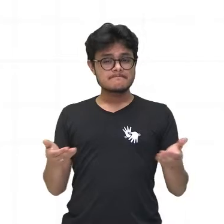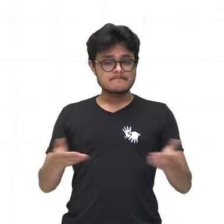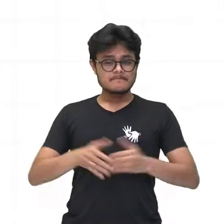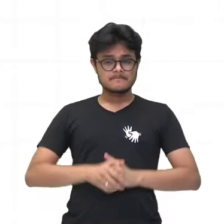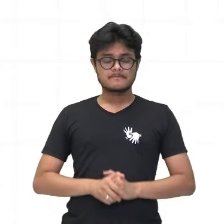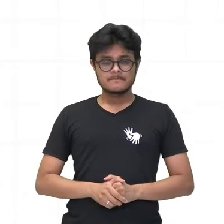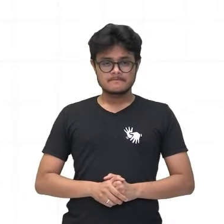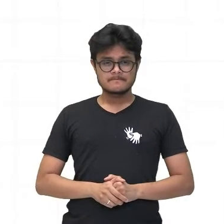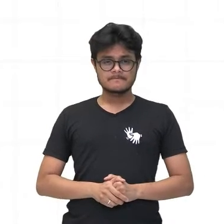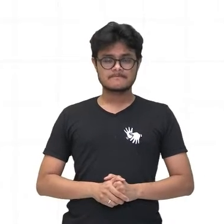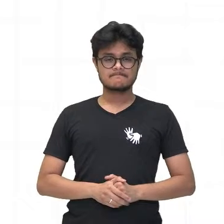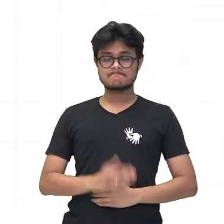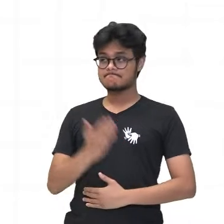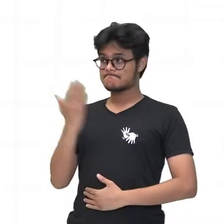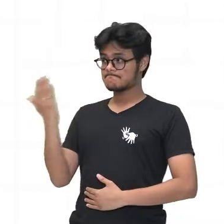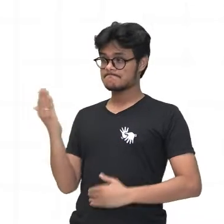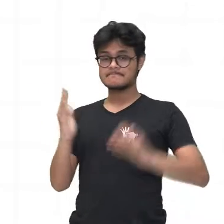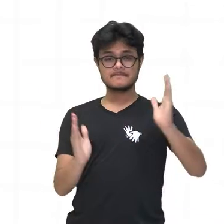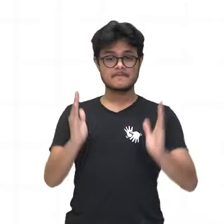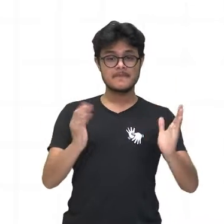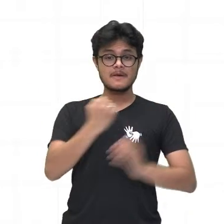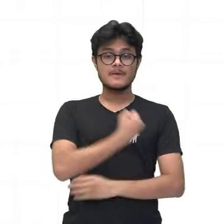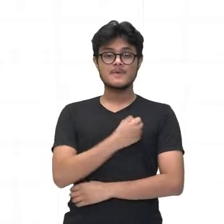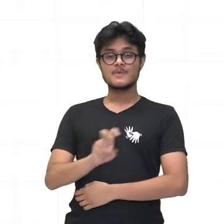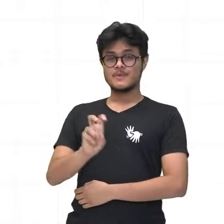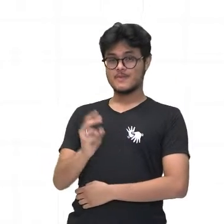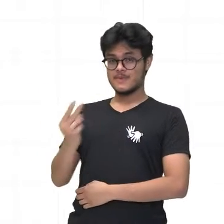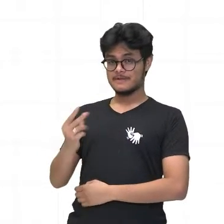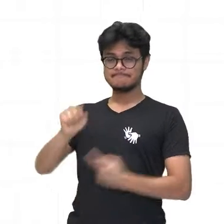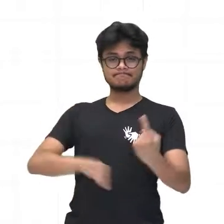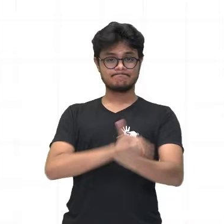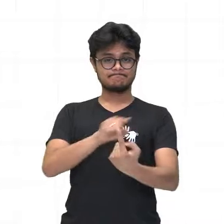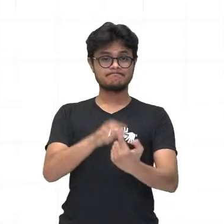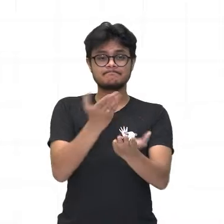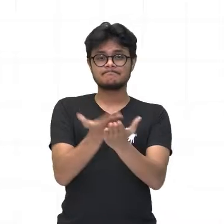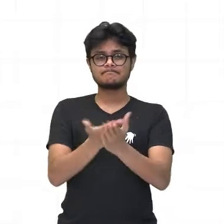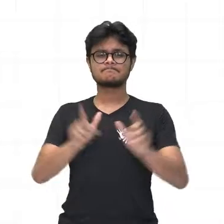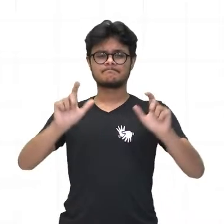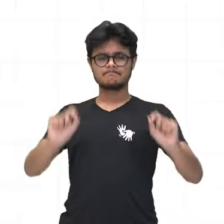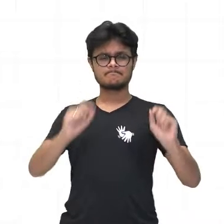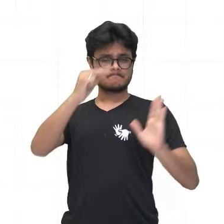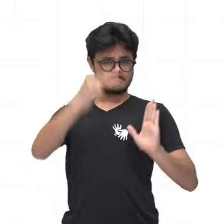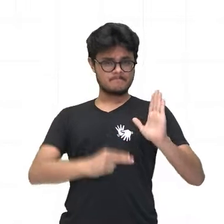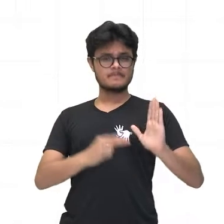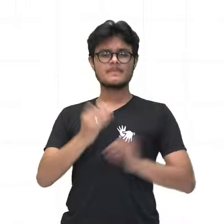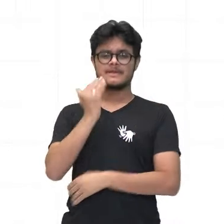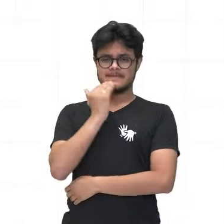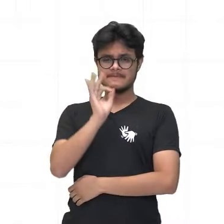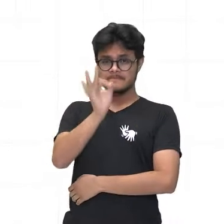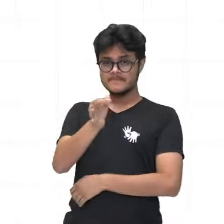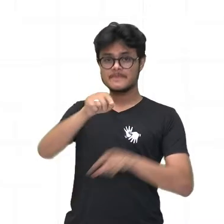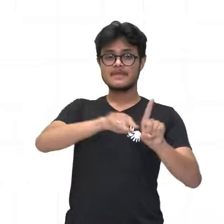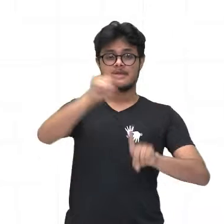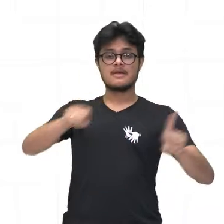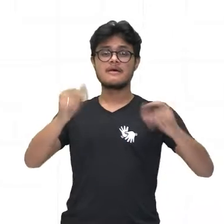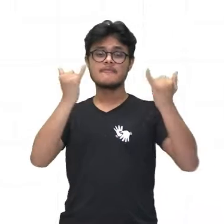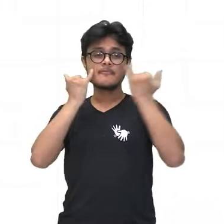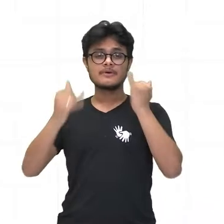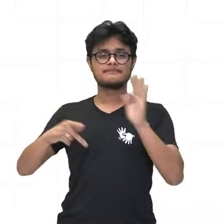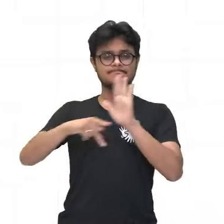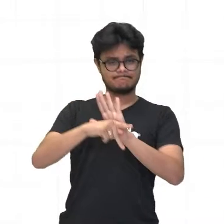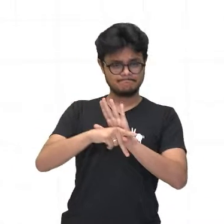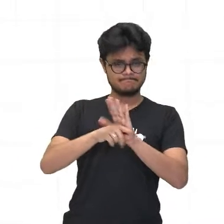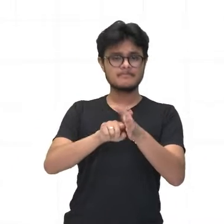aula. Aula 52, o objeto de conhecimento, leitura, interpretação e representação de dados